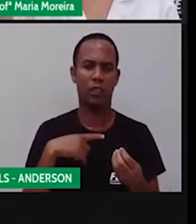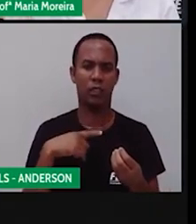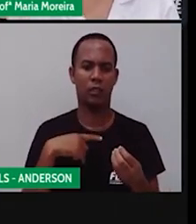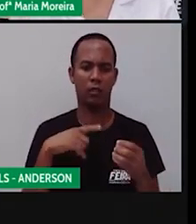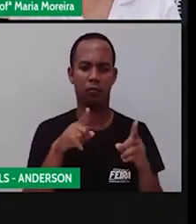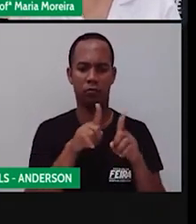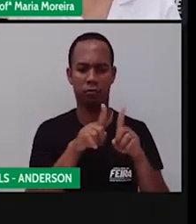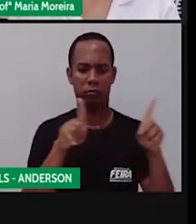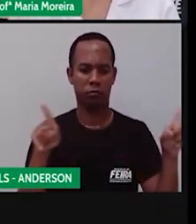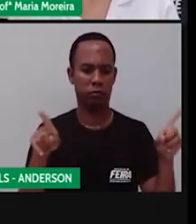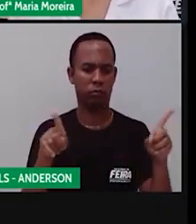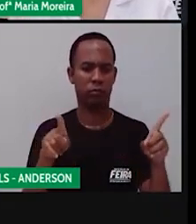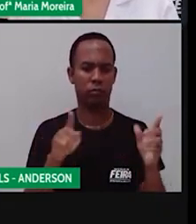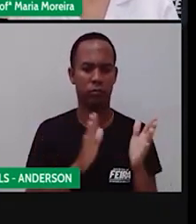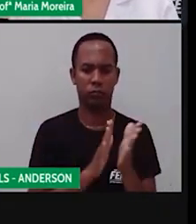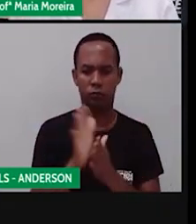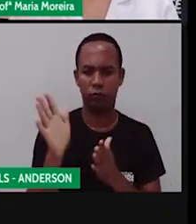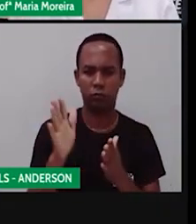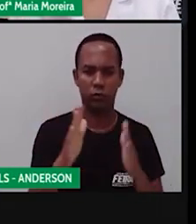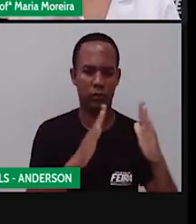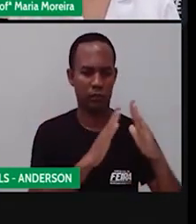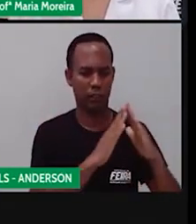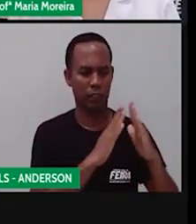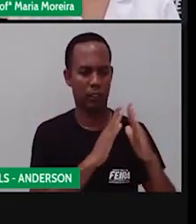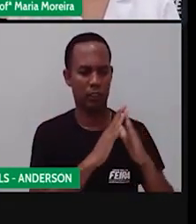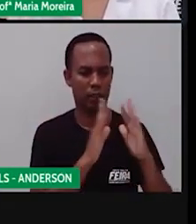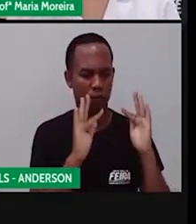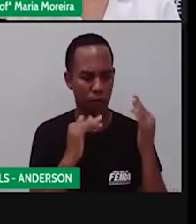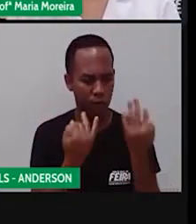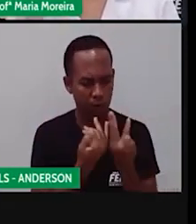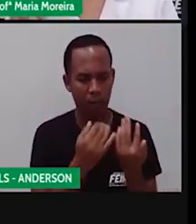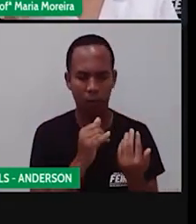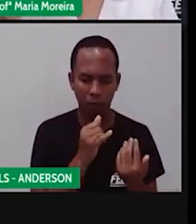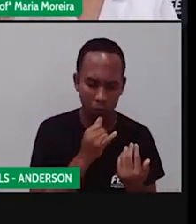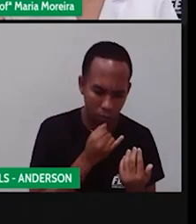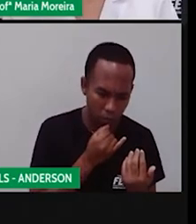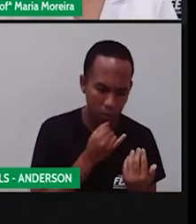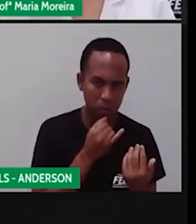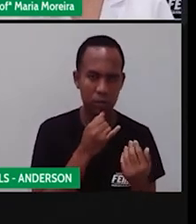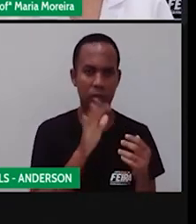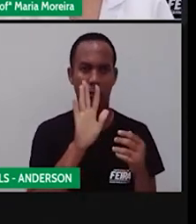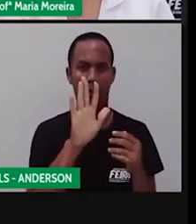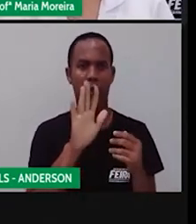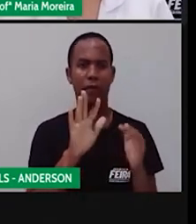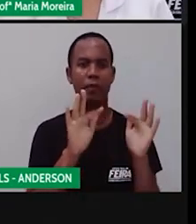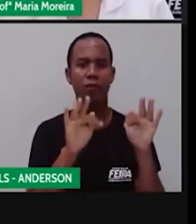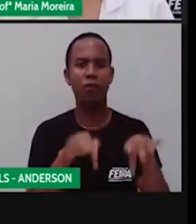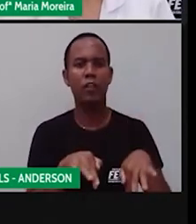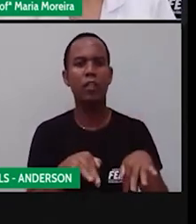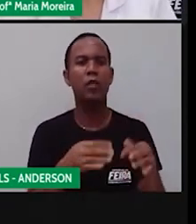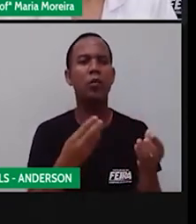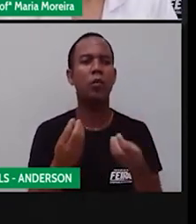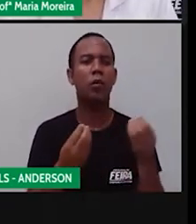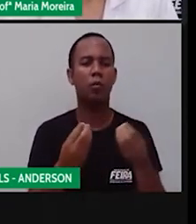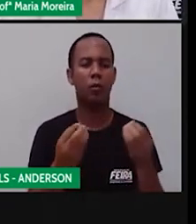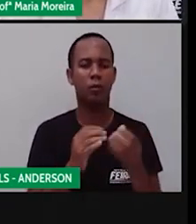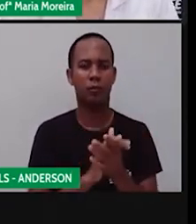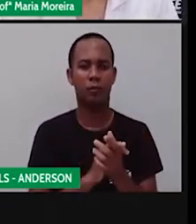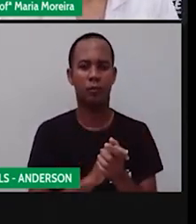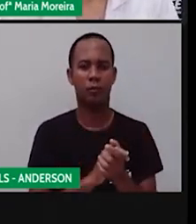fugindo de casa, não é isso? E deixa seu pai triste. E aí, no final, acontece uma coisa interessante.